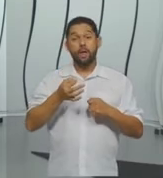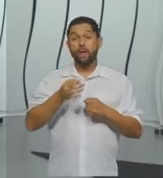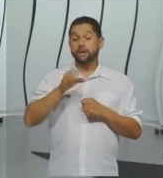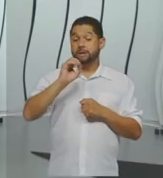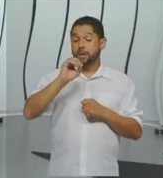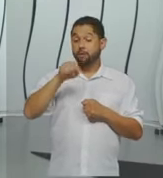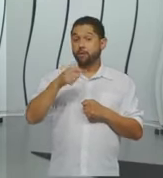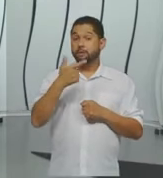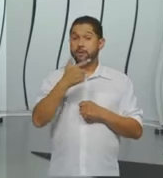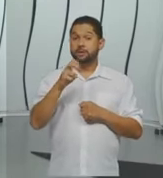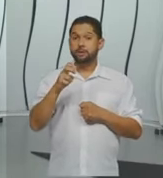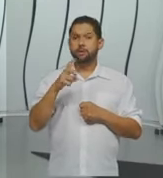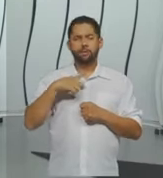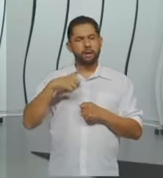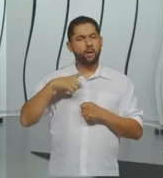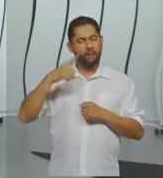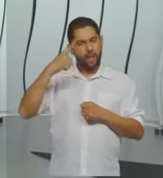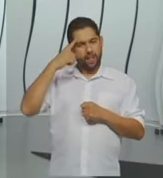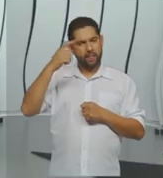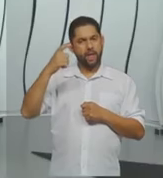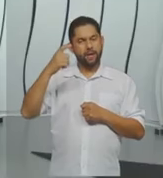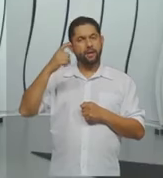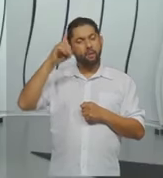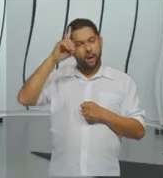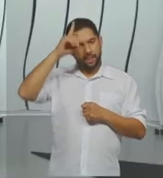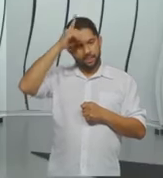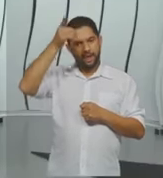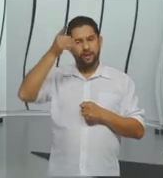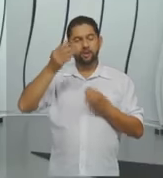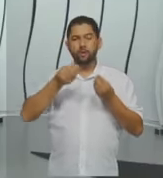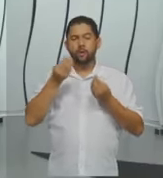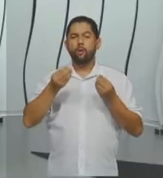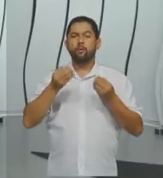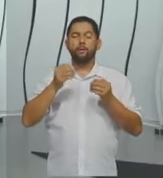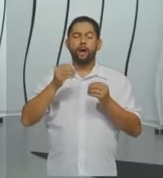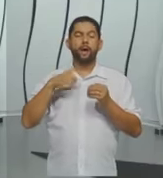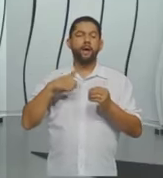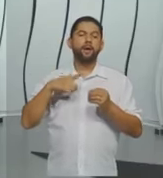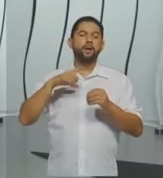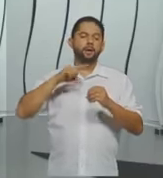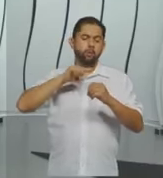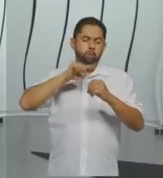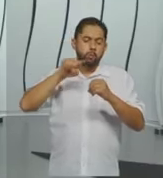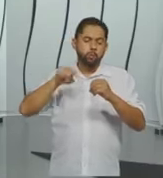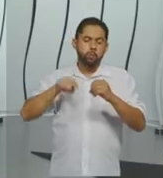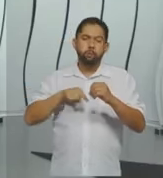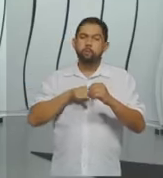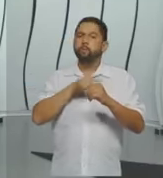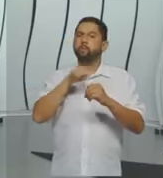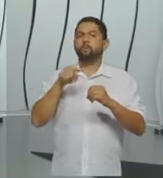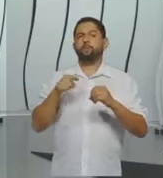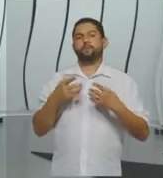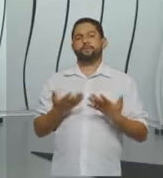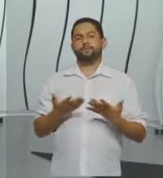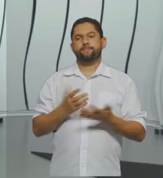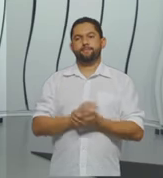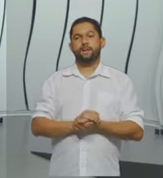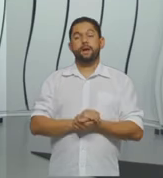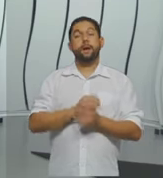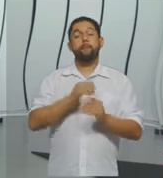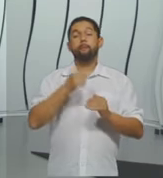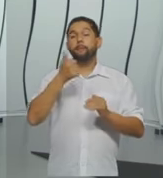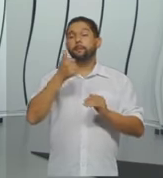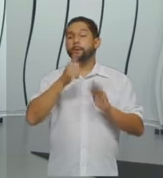0,25, só para vocês terem uma ideia de como é que essas excentricidades são baixas. Tá? Então, a primeira lei de Kepler falava exatamente sobre